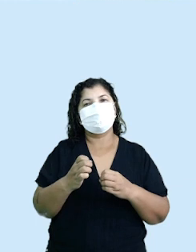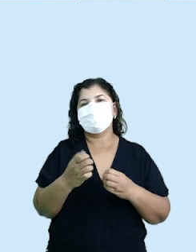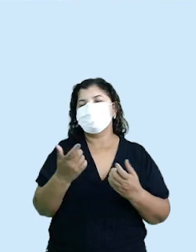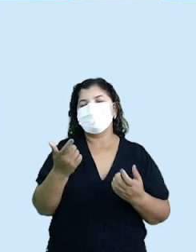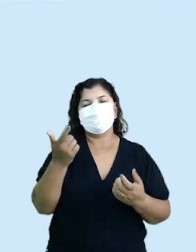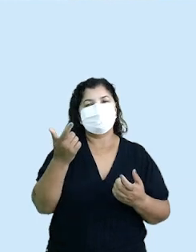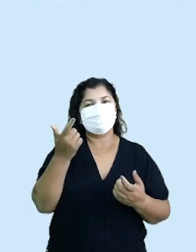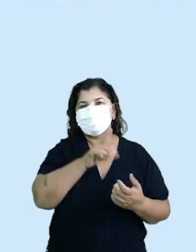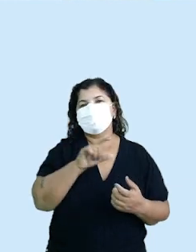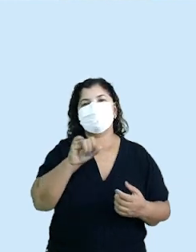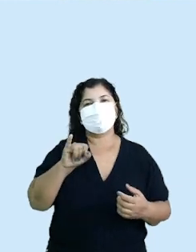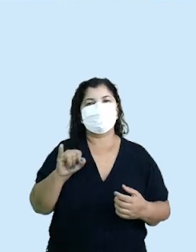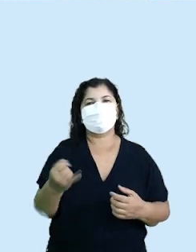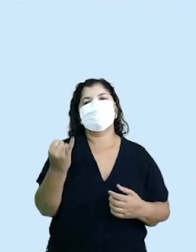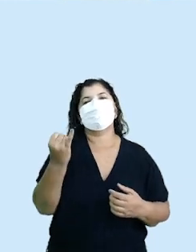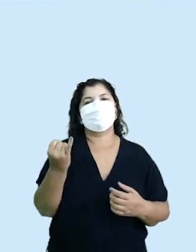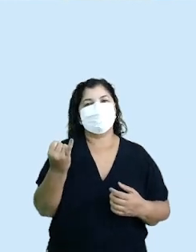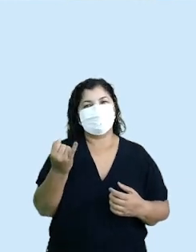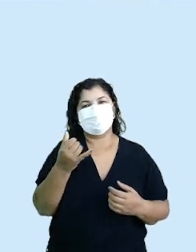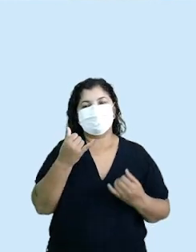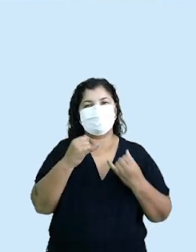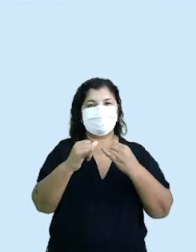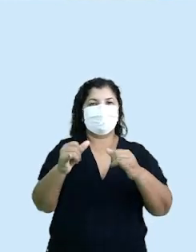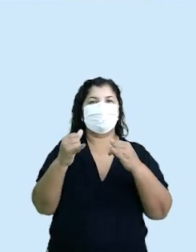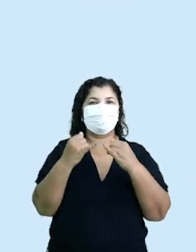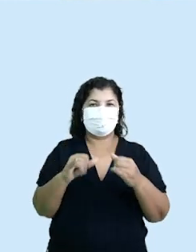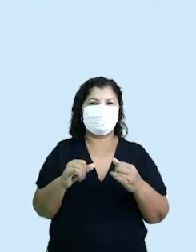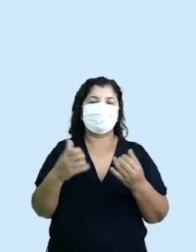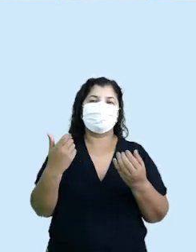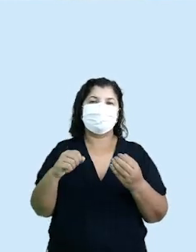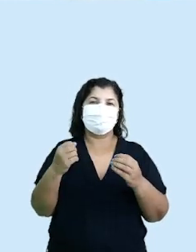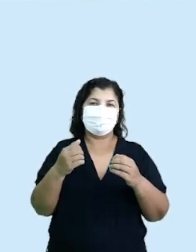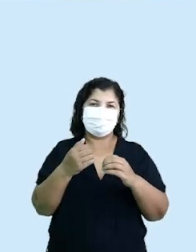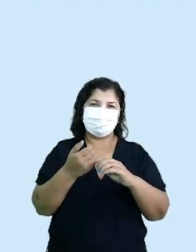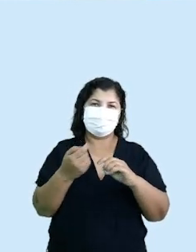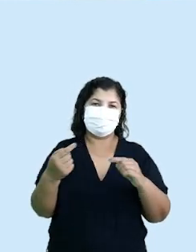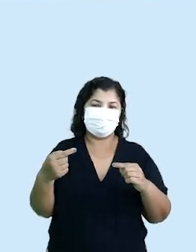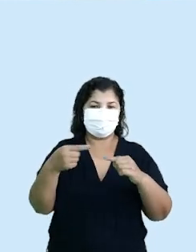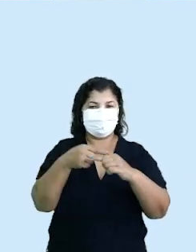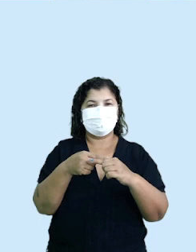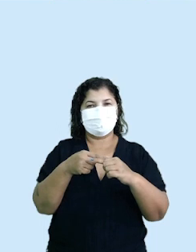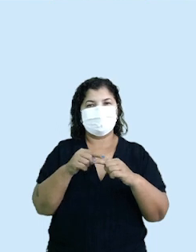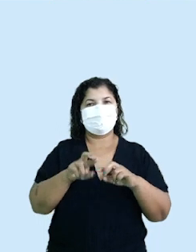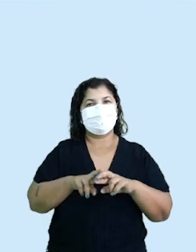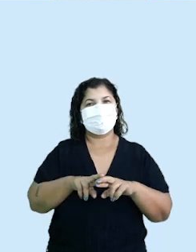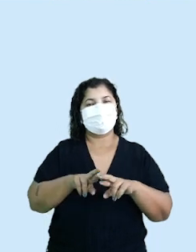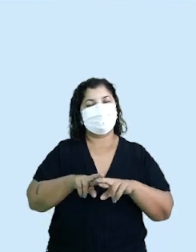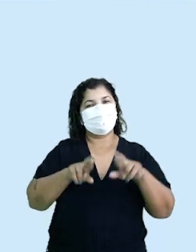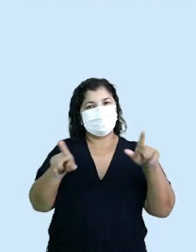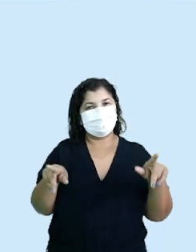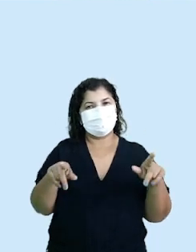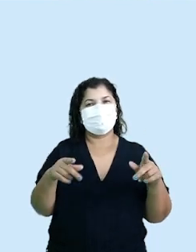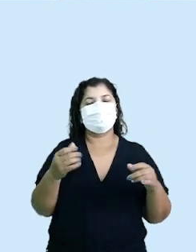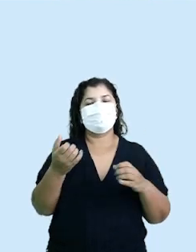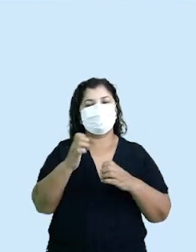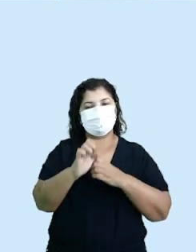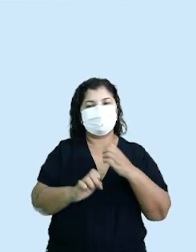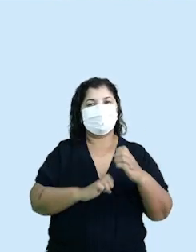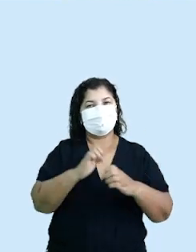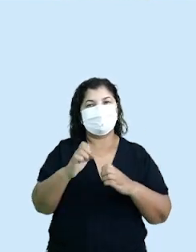aproveitado na forma de energia. Então a gente separa através de um fio para obrigar os elétrons a